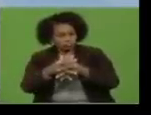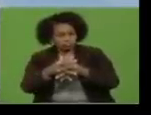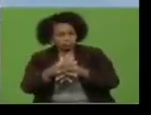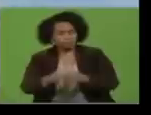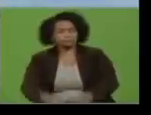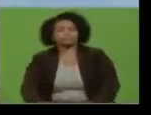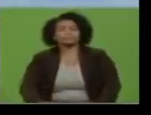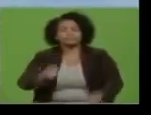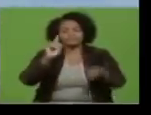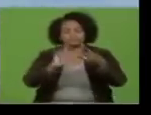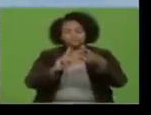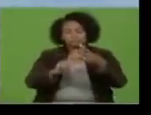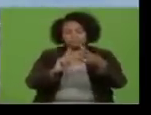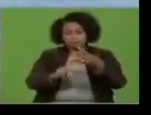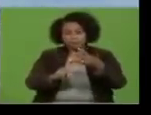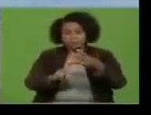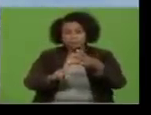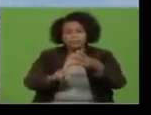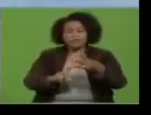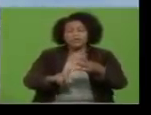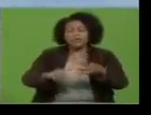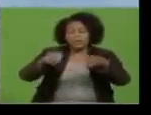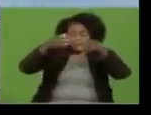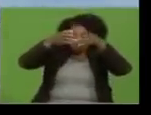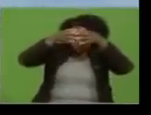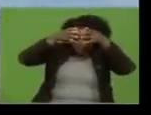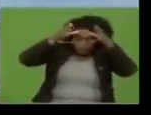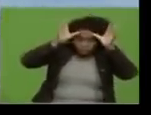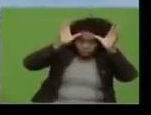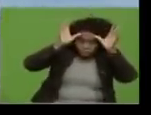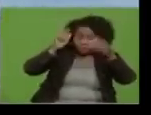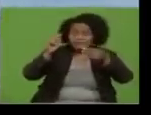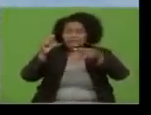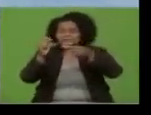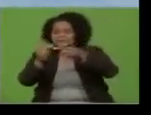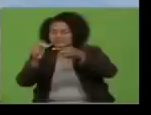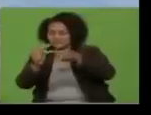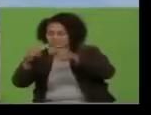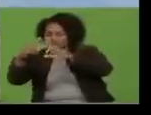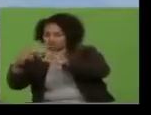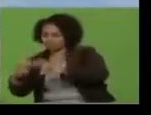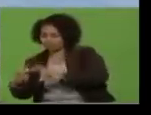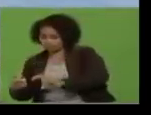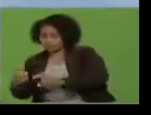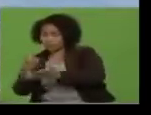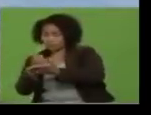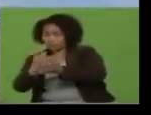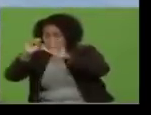terceiro, da capacidade de fazer testes seja robusta.